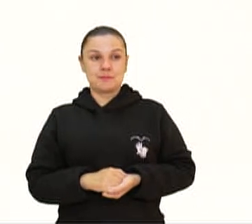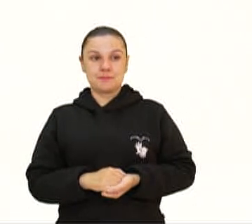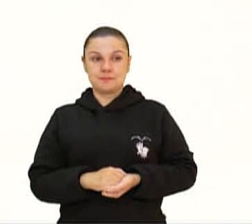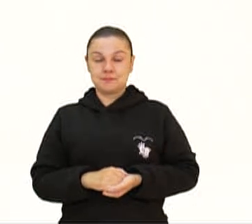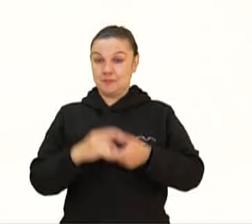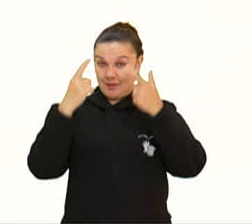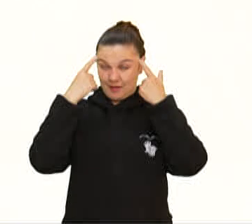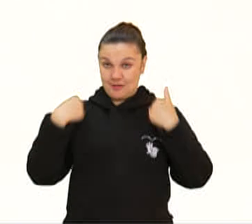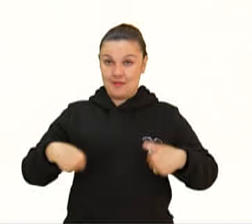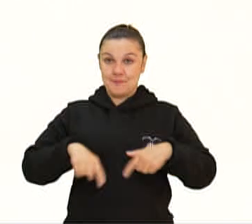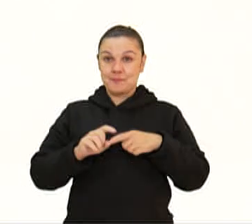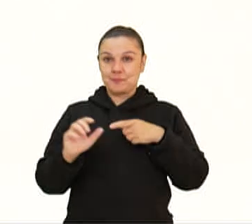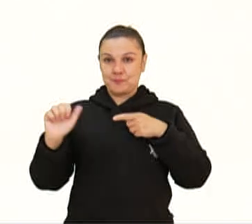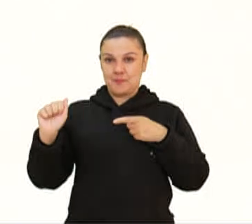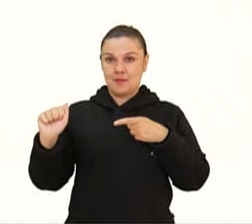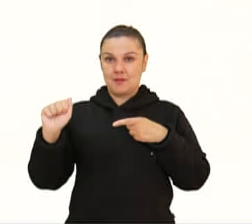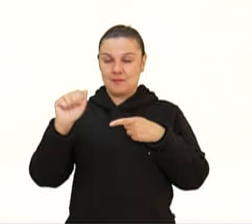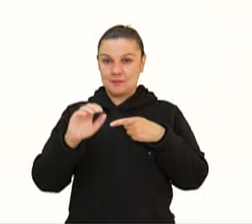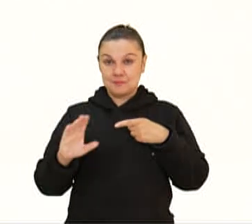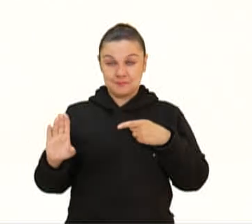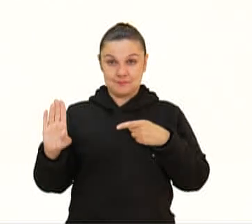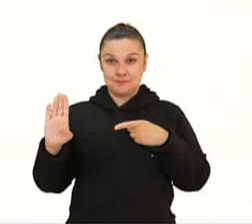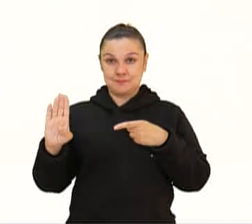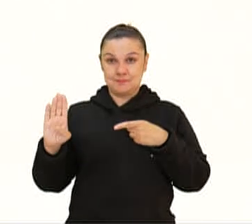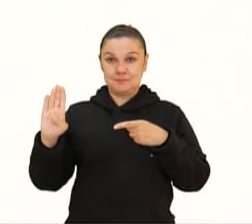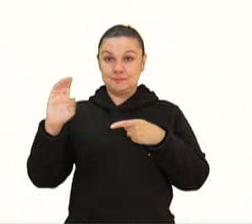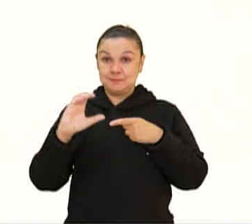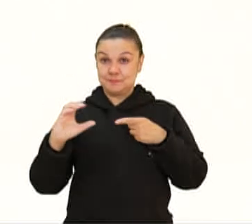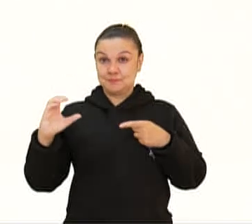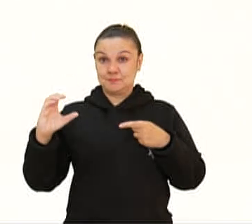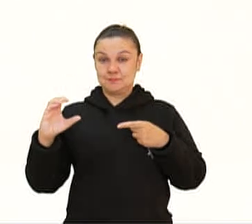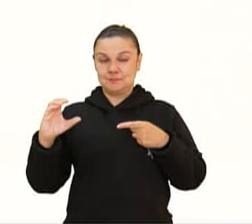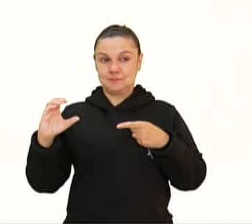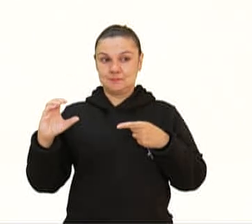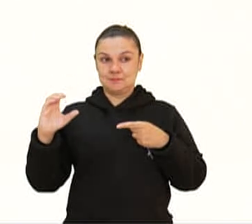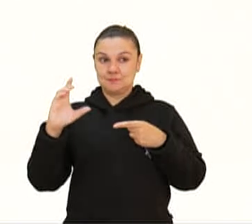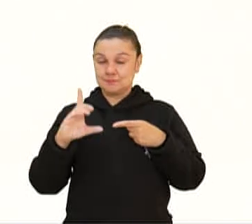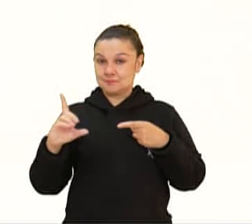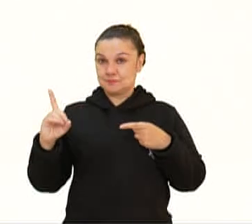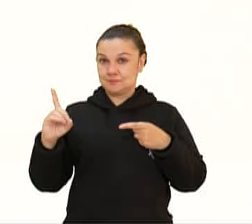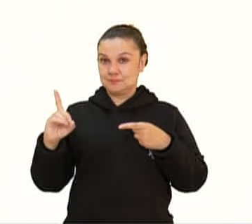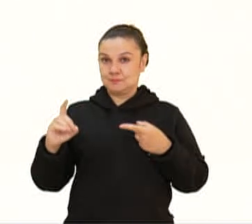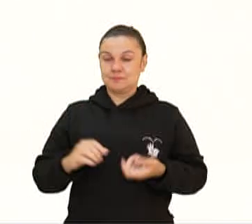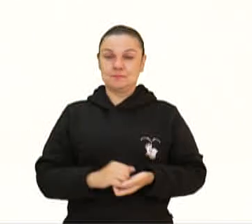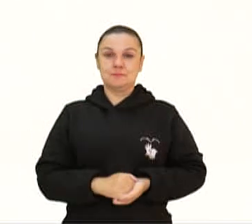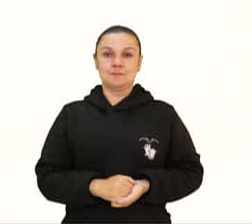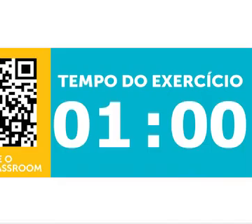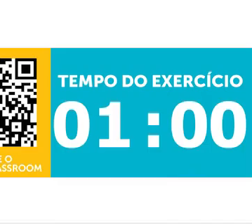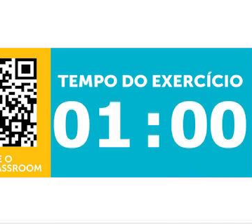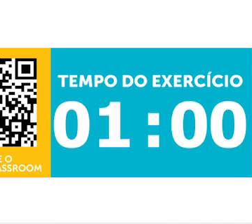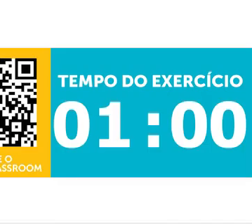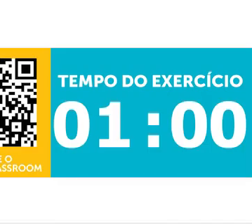centro. Alternativa A, metacarpo. Alternativa B, crânio. Alternativa C, fêmur. Ou alternativa D, húmero.